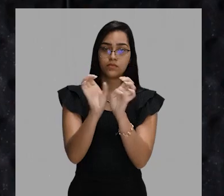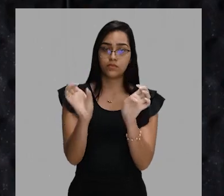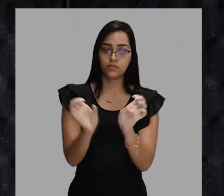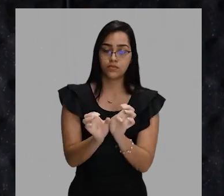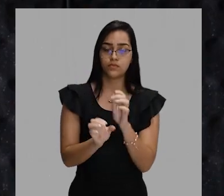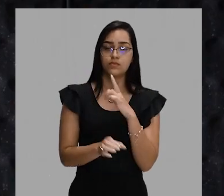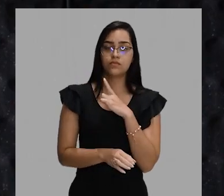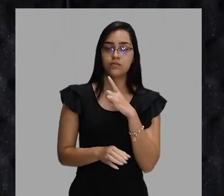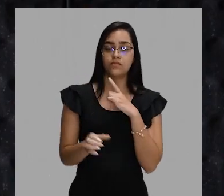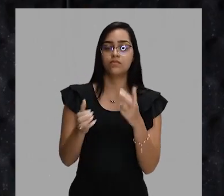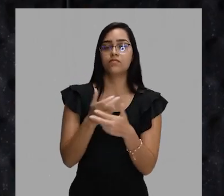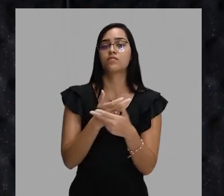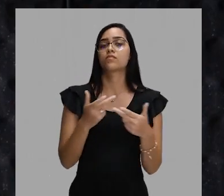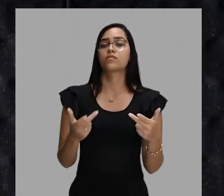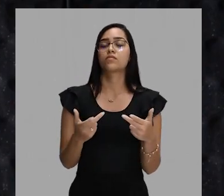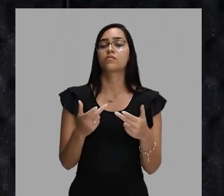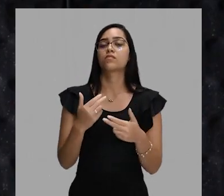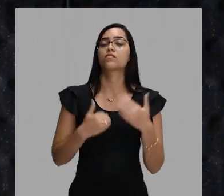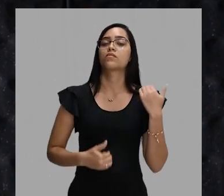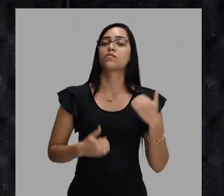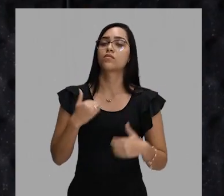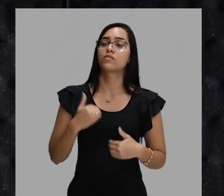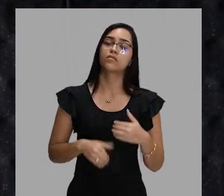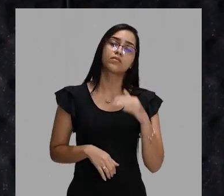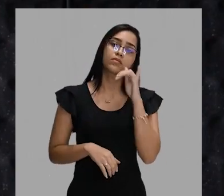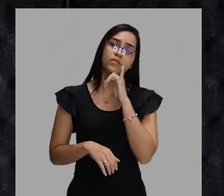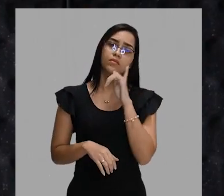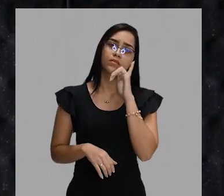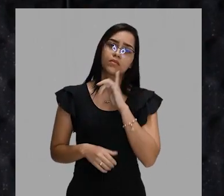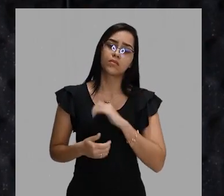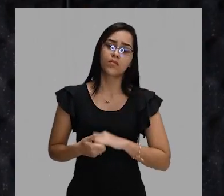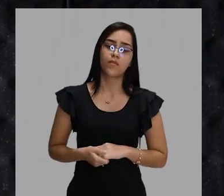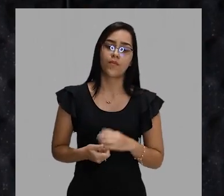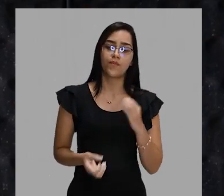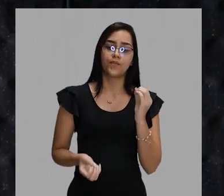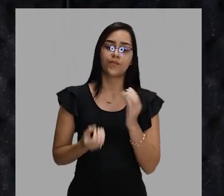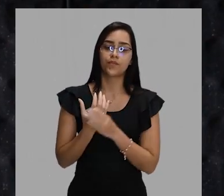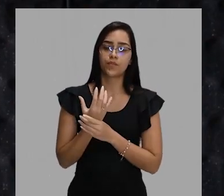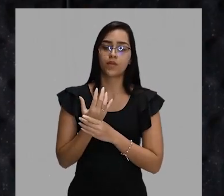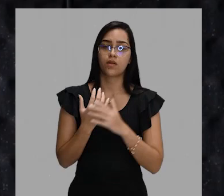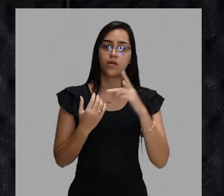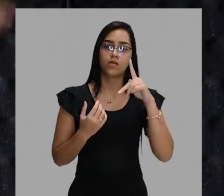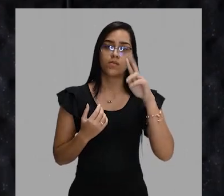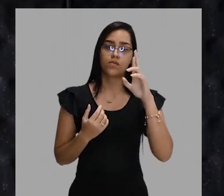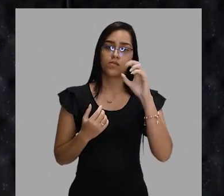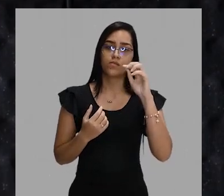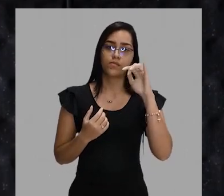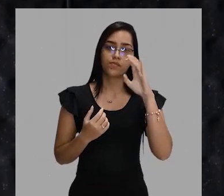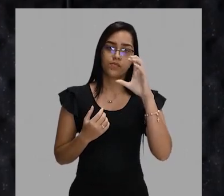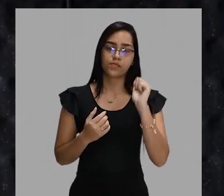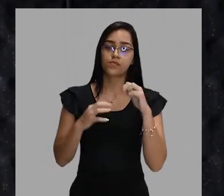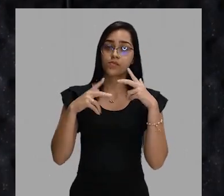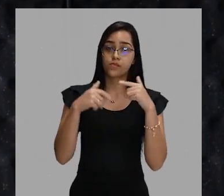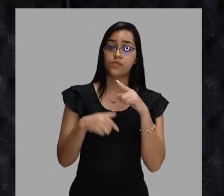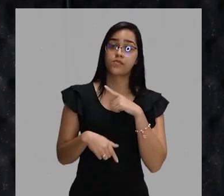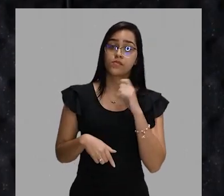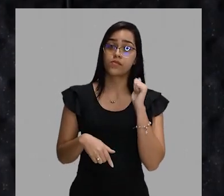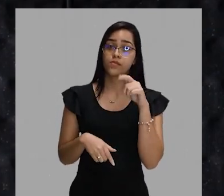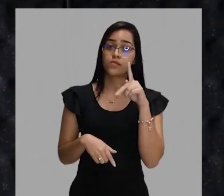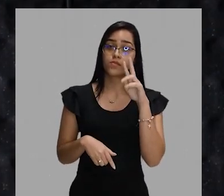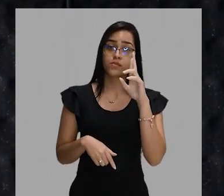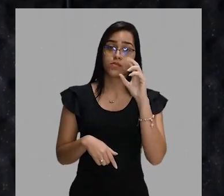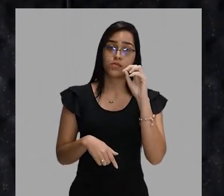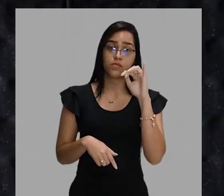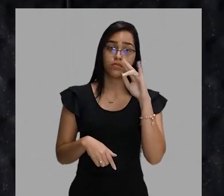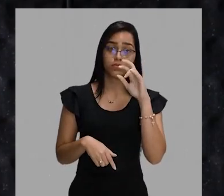entre os diversos organismos. Exemplo, a constituição proteica nos seres vivos. Todo ser vivo é formado por